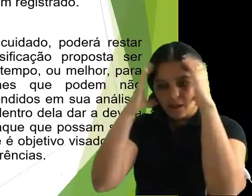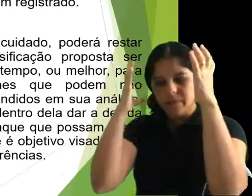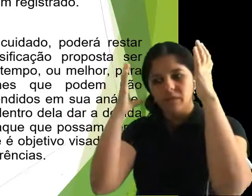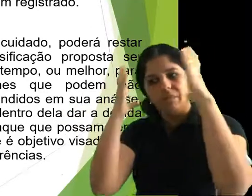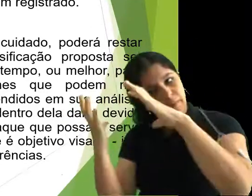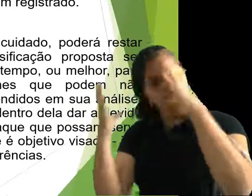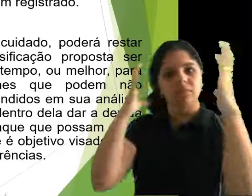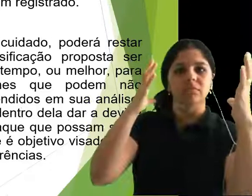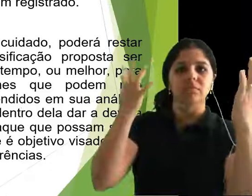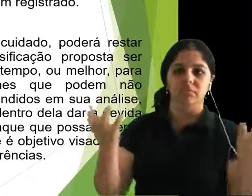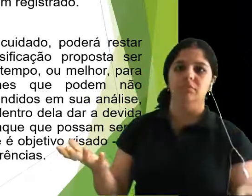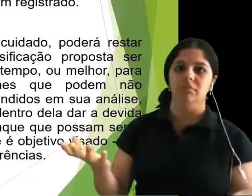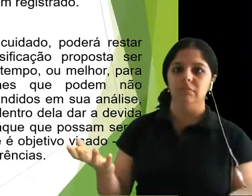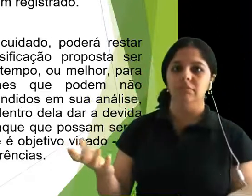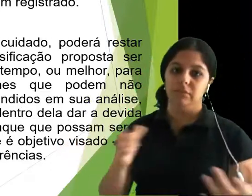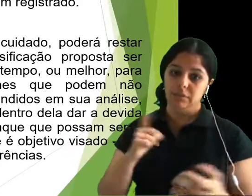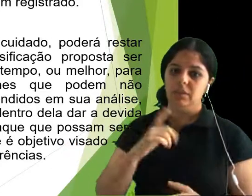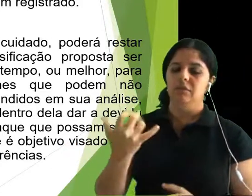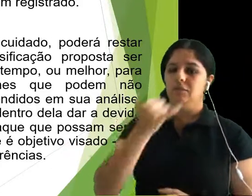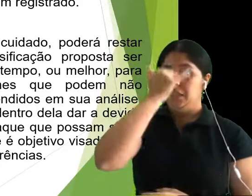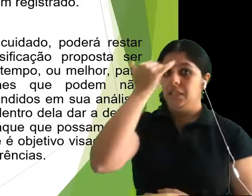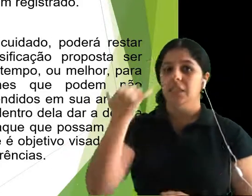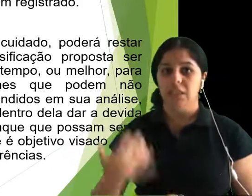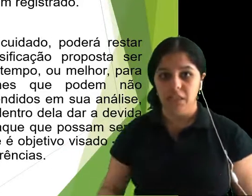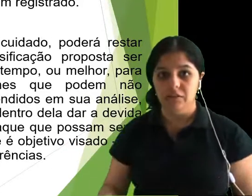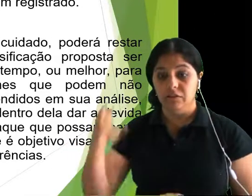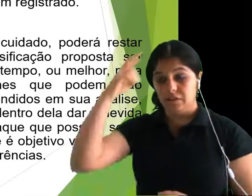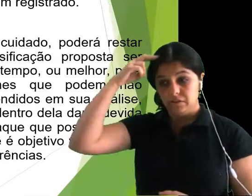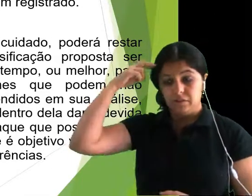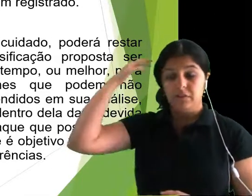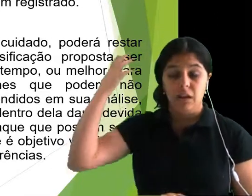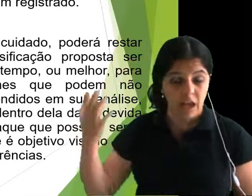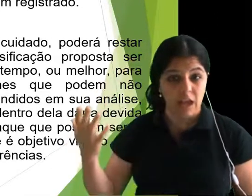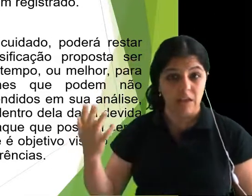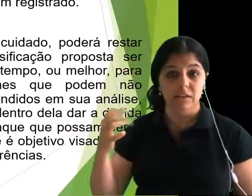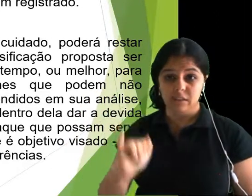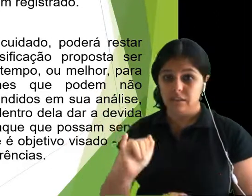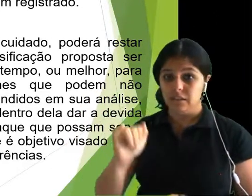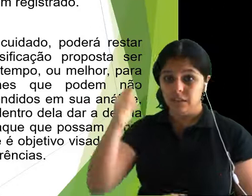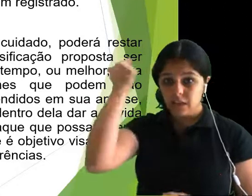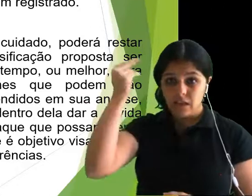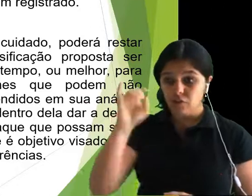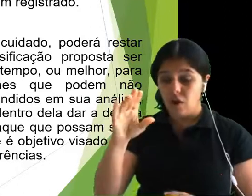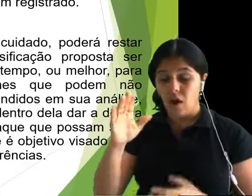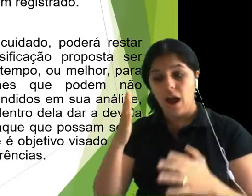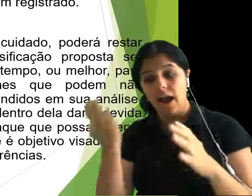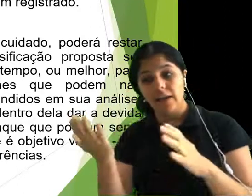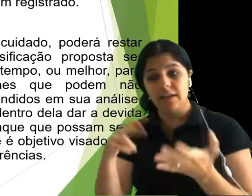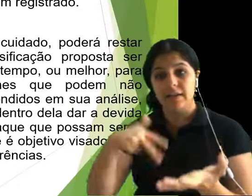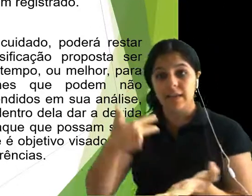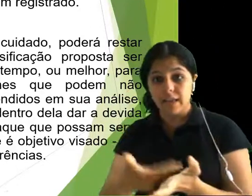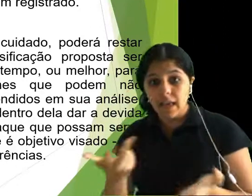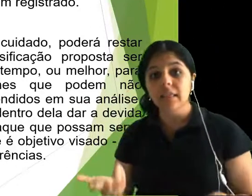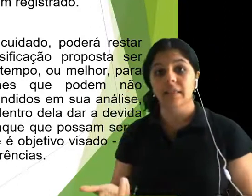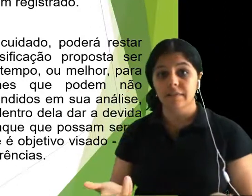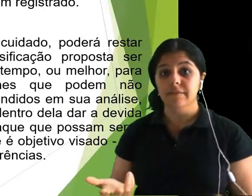chão. Aí sofre um ferimento. Se esse ferimento foi só devido a essa queda, o tipo é